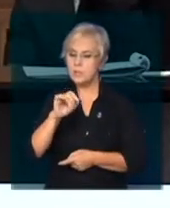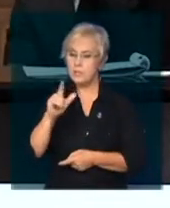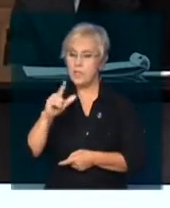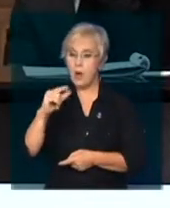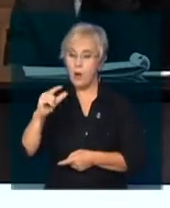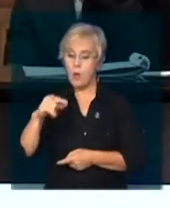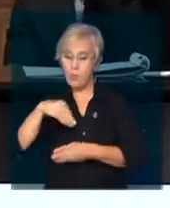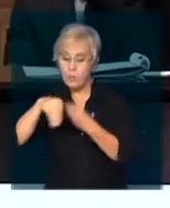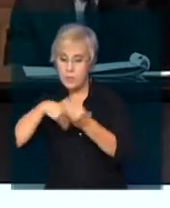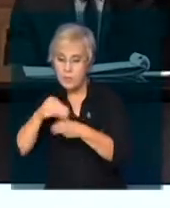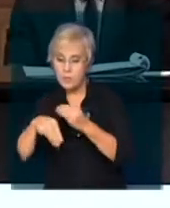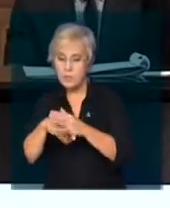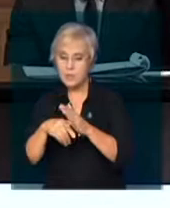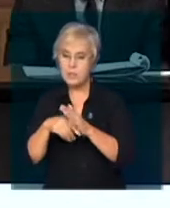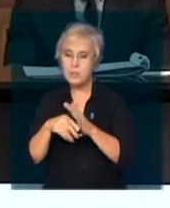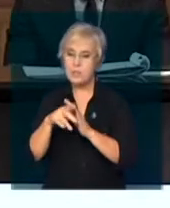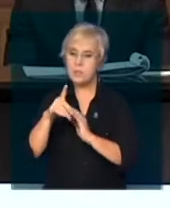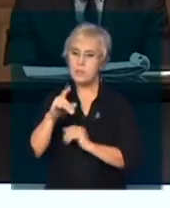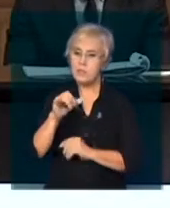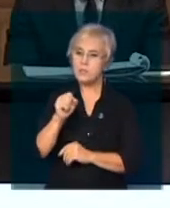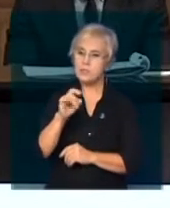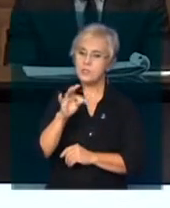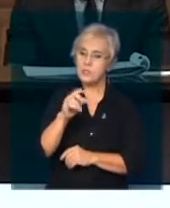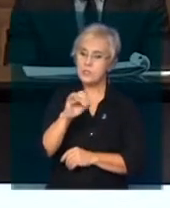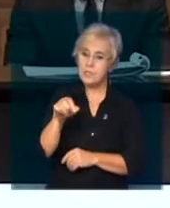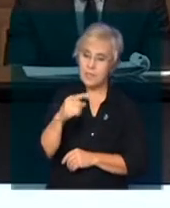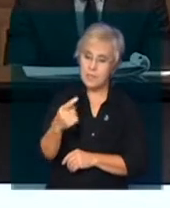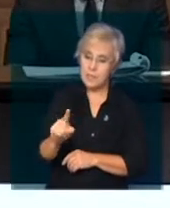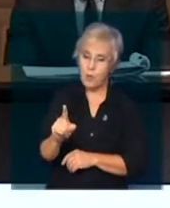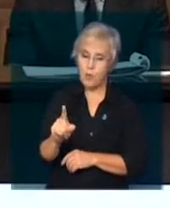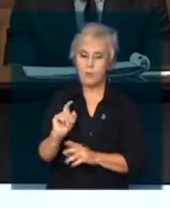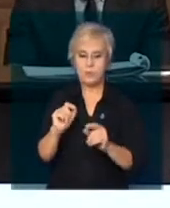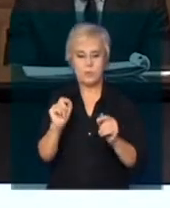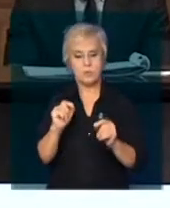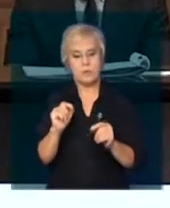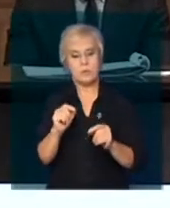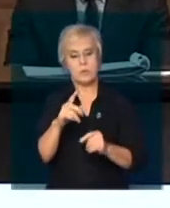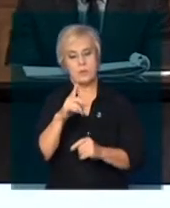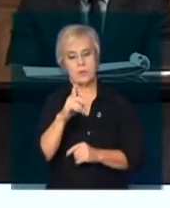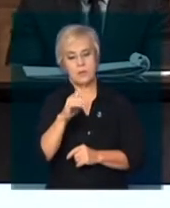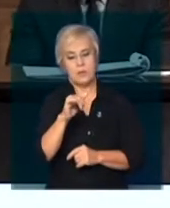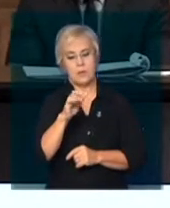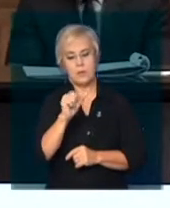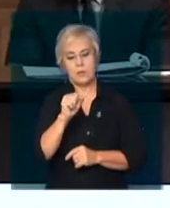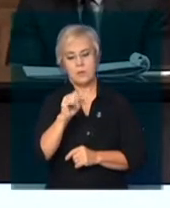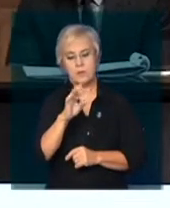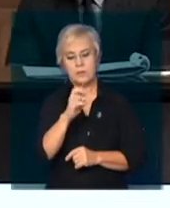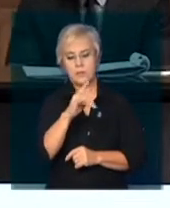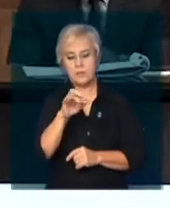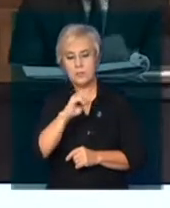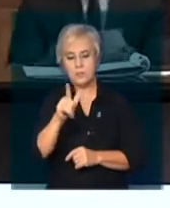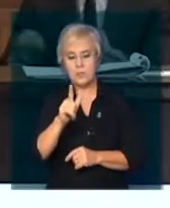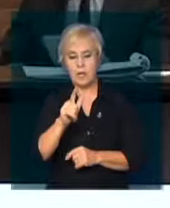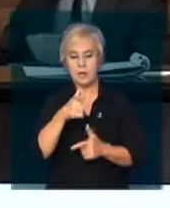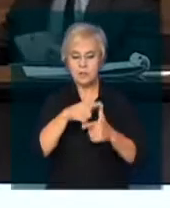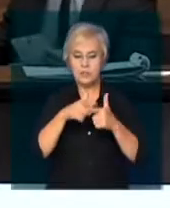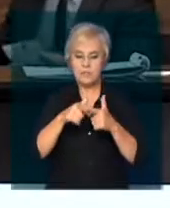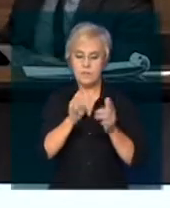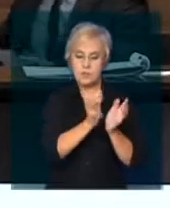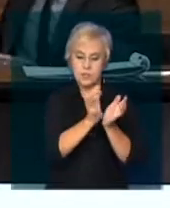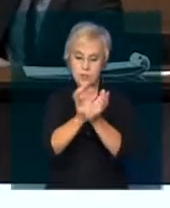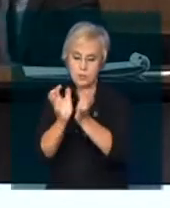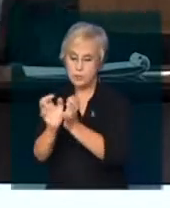divisão do Estado em distritos, e são lançados candidatos por distritos, distribuídas as vagas